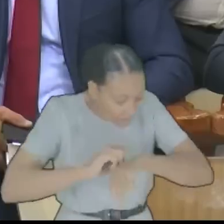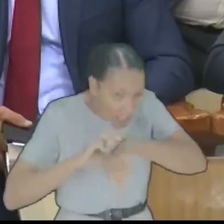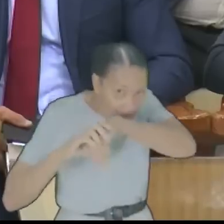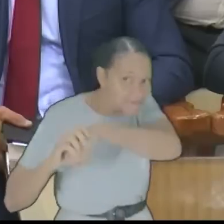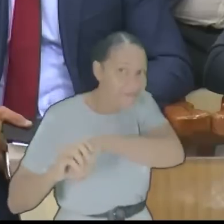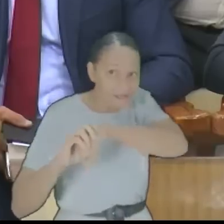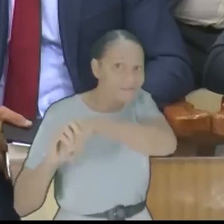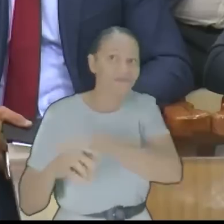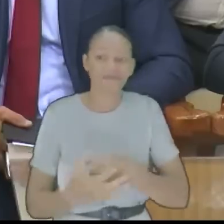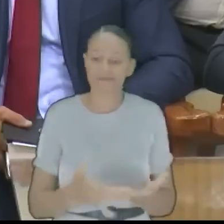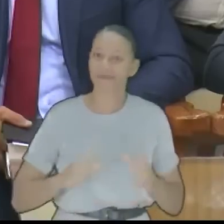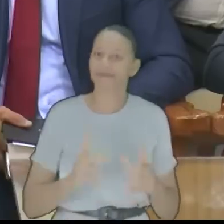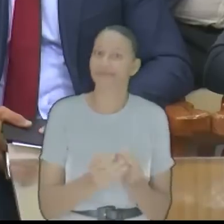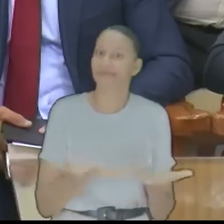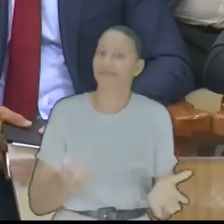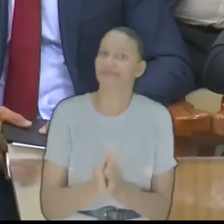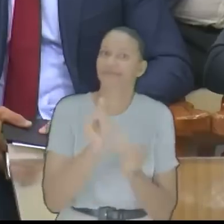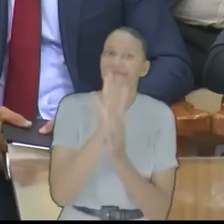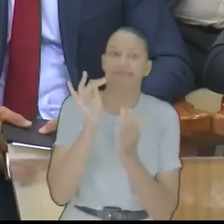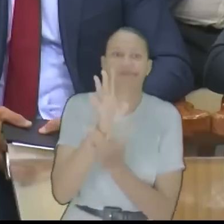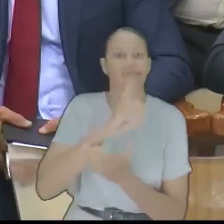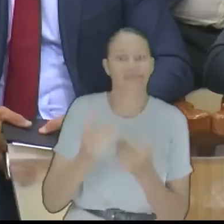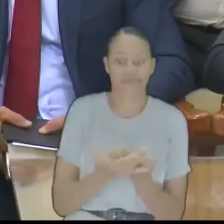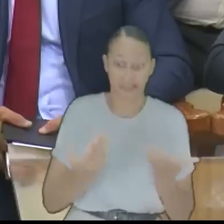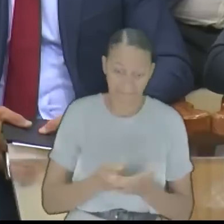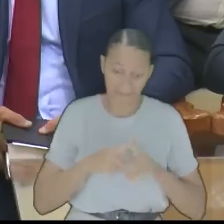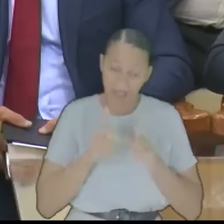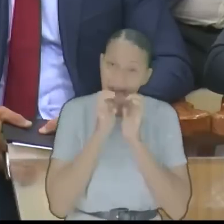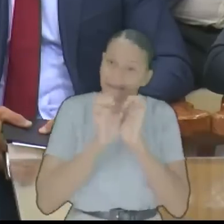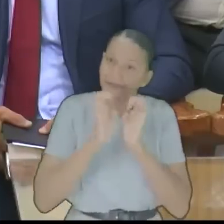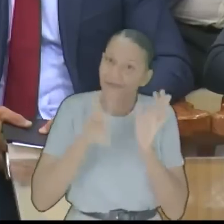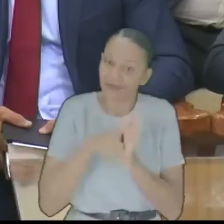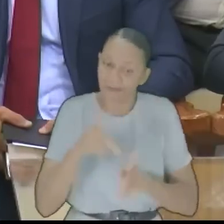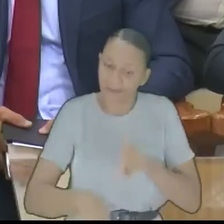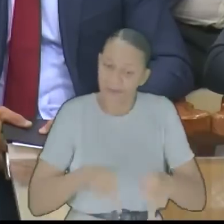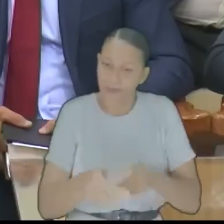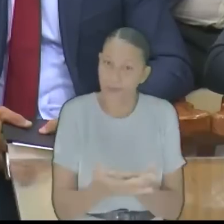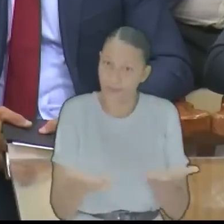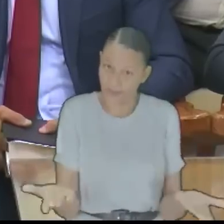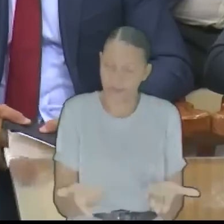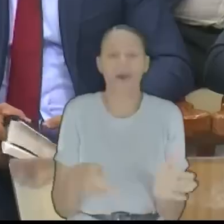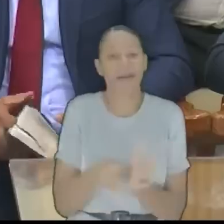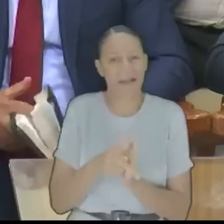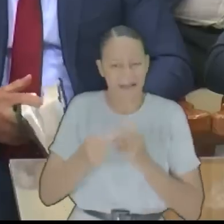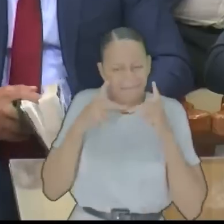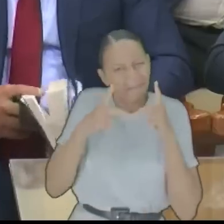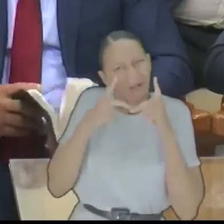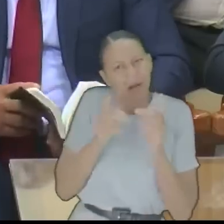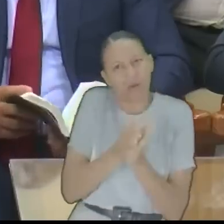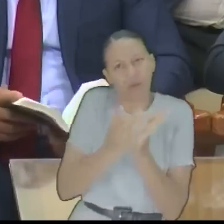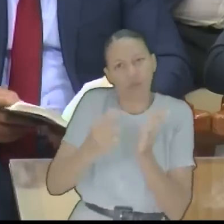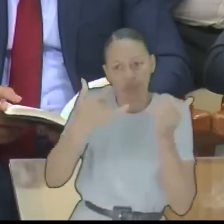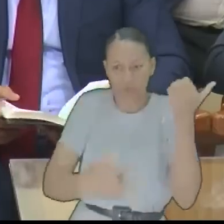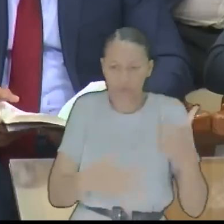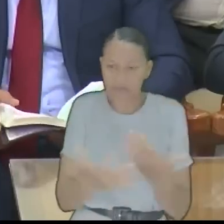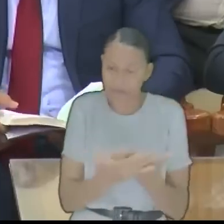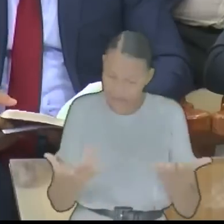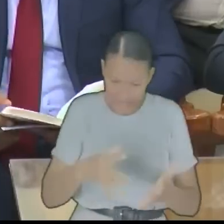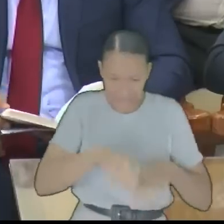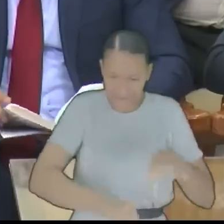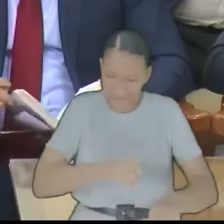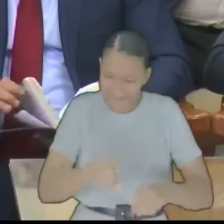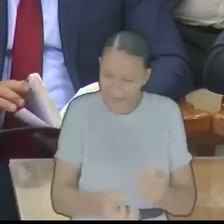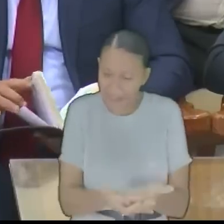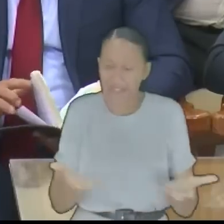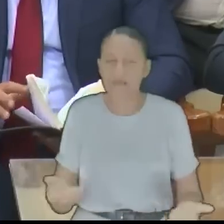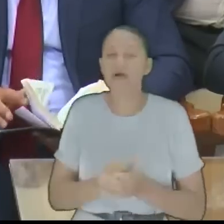defunta. Louvado seja Deus. Mas ele evangelizou aquele povo, ele pregou o evangelho, ele levantou a igreja,